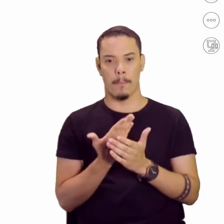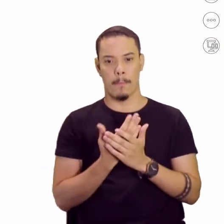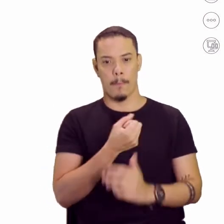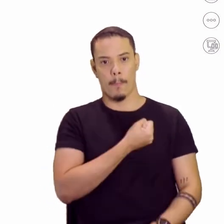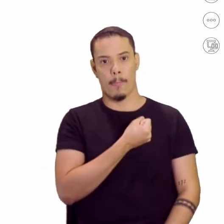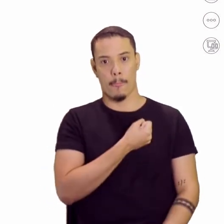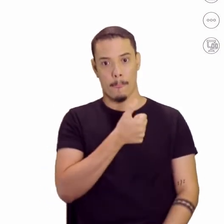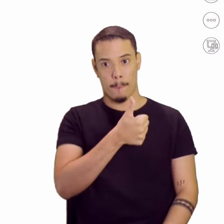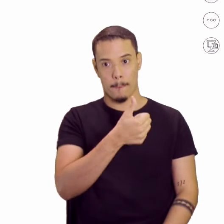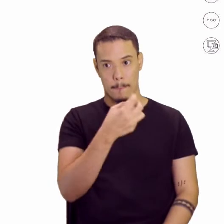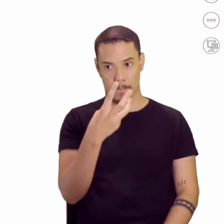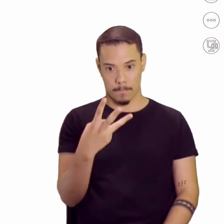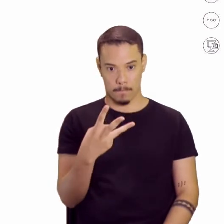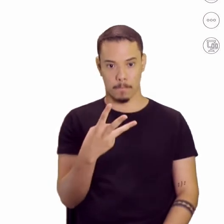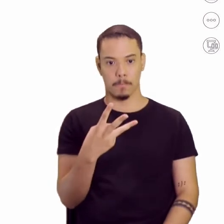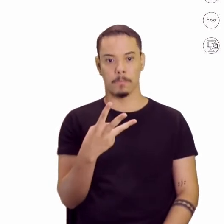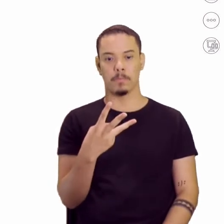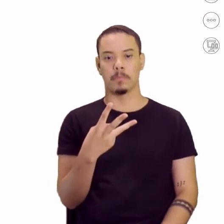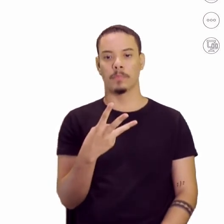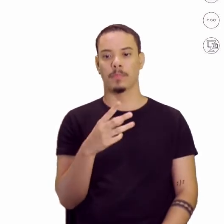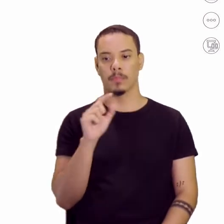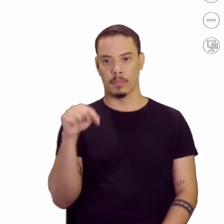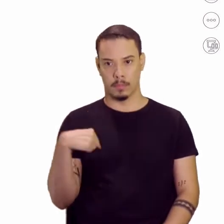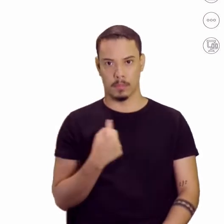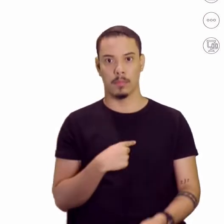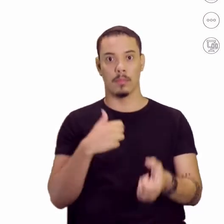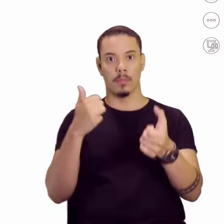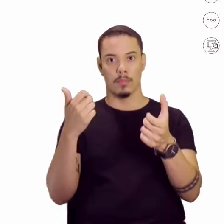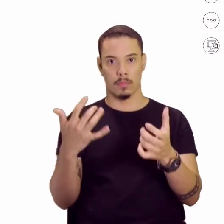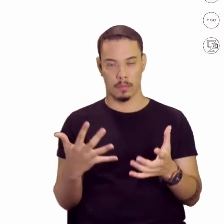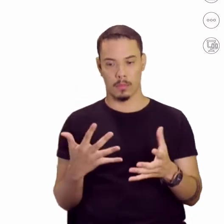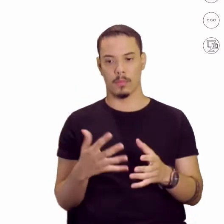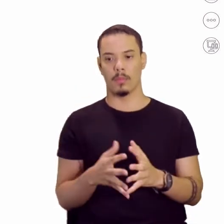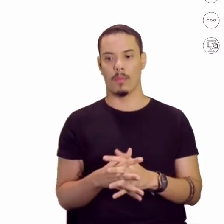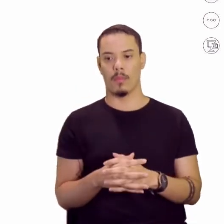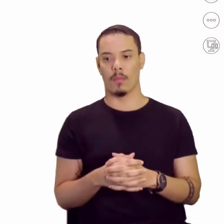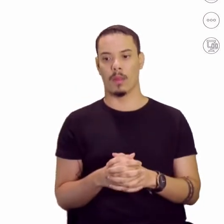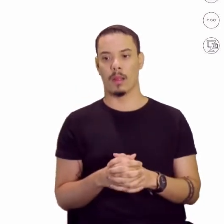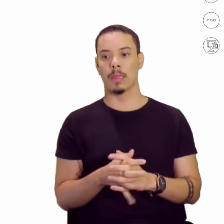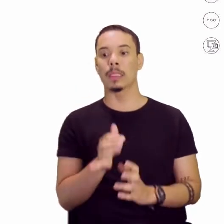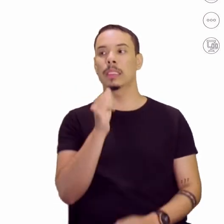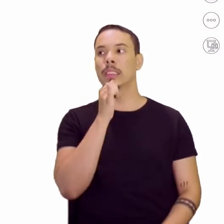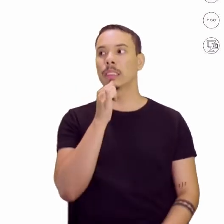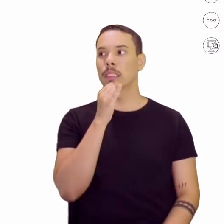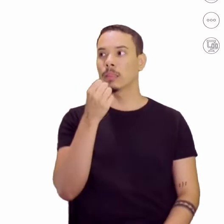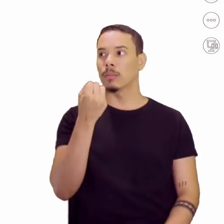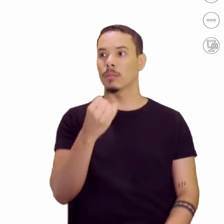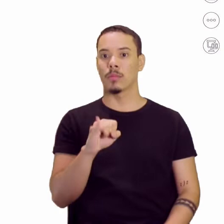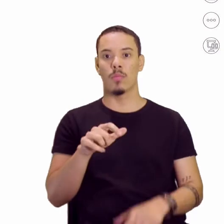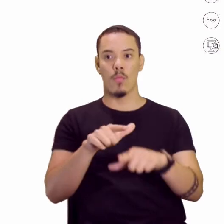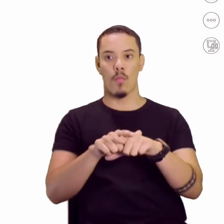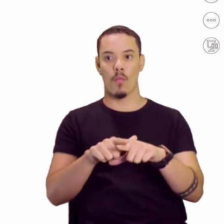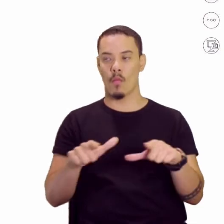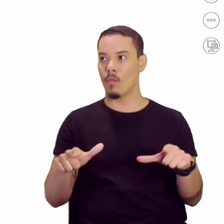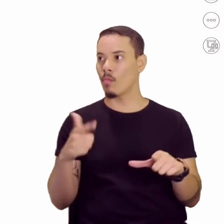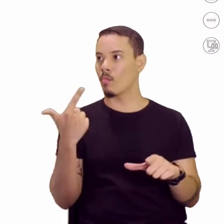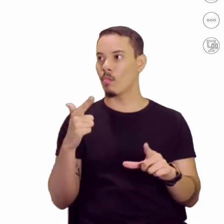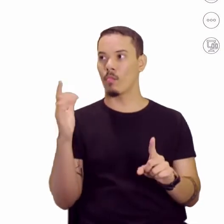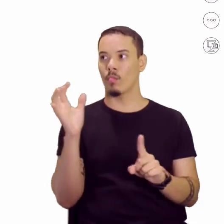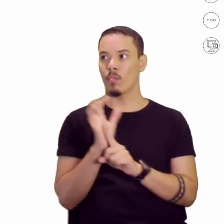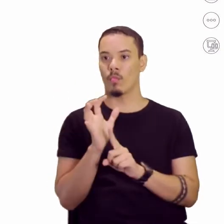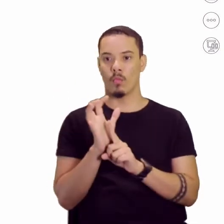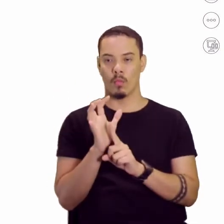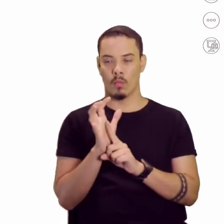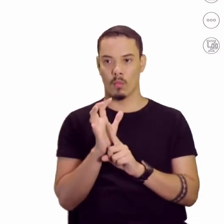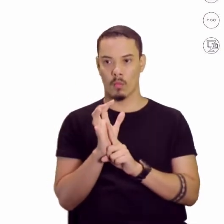vai falar de novo, nós veremos sobre essa questão. Quando coloca num tubo de vácuo, onde não há, pessoal, nenhuma interferência. Olha só,